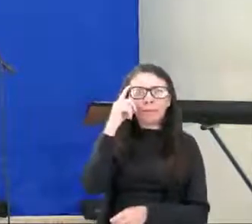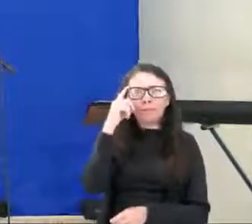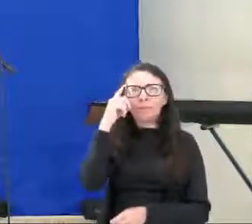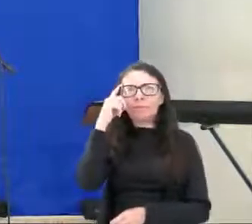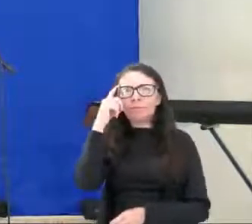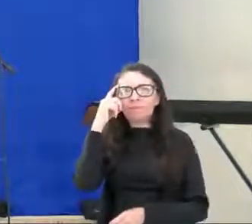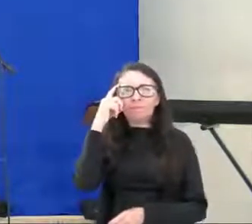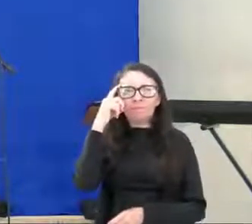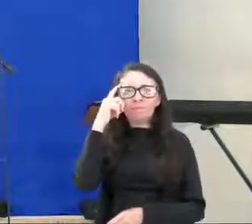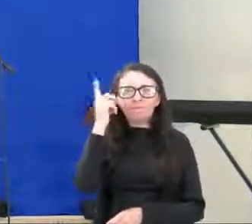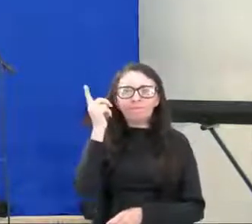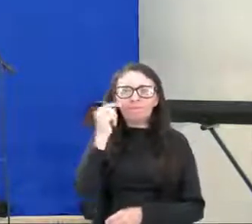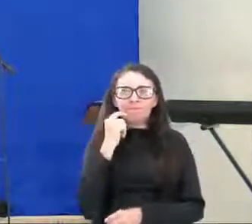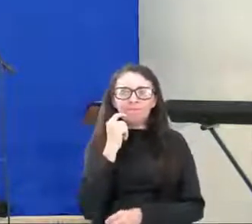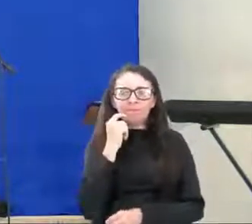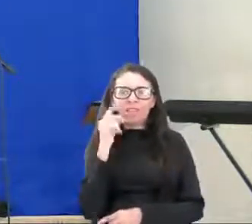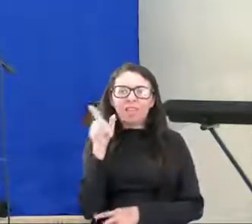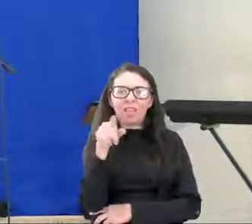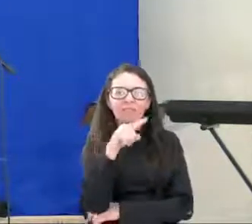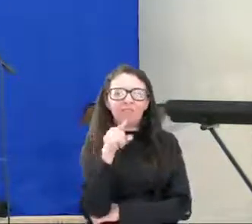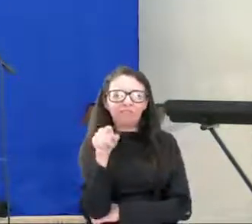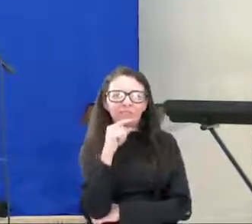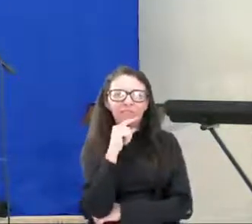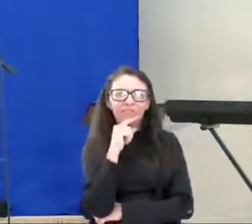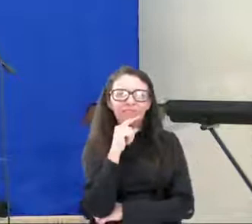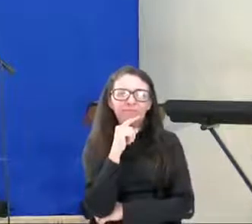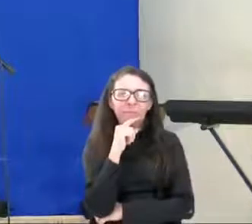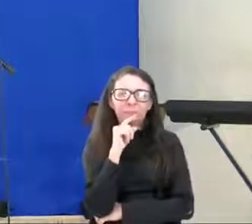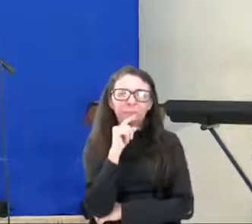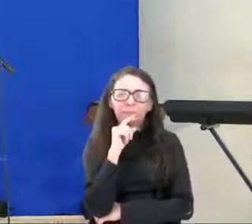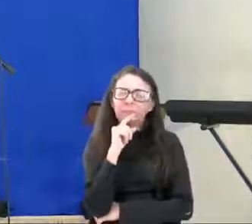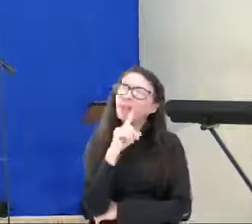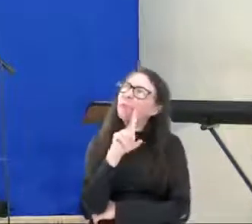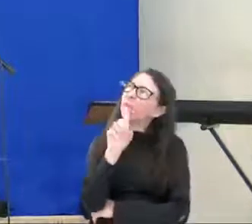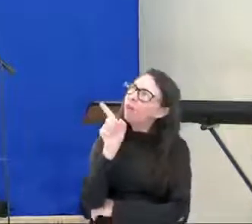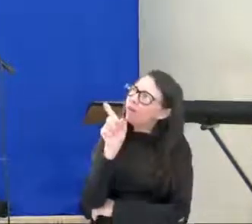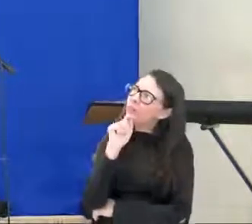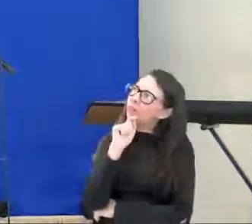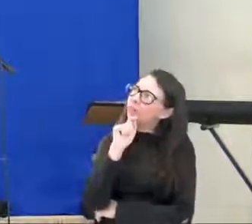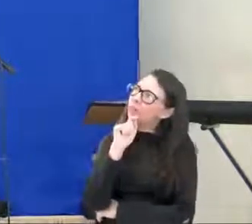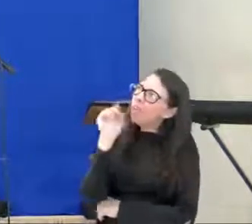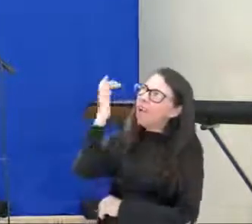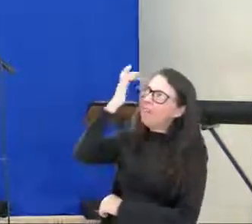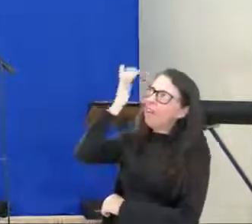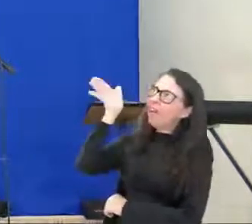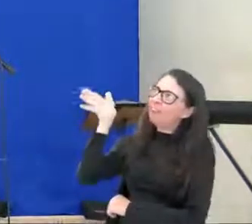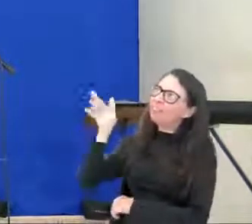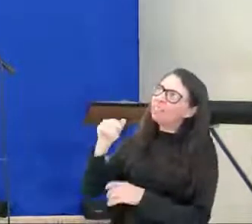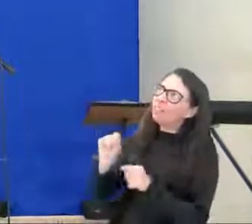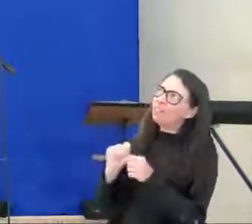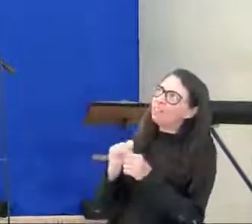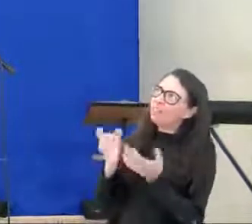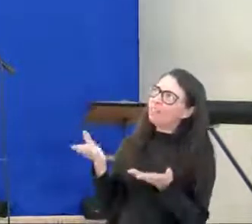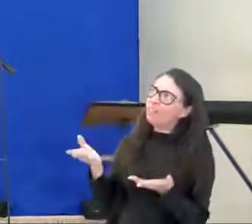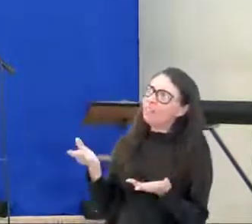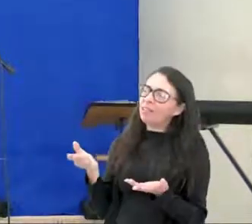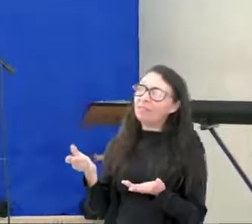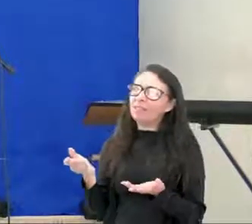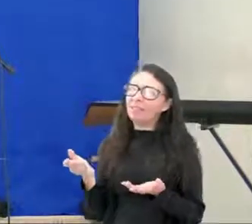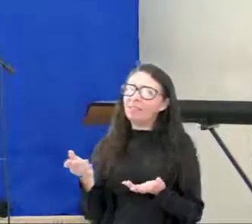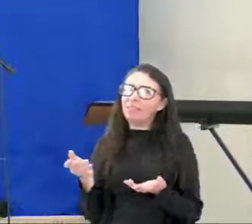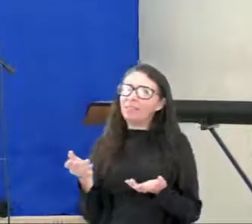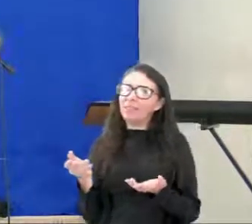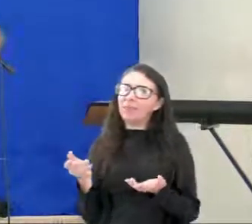Irmão Paulo, é mais fácil falar do que fazer. Estou alinhado, irmão Marcos, estou alinhado com os pensamentos, o